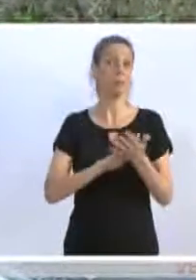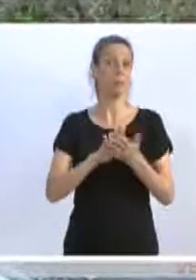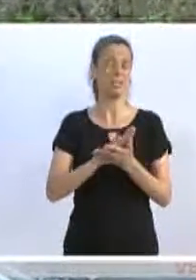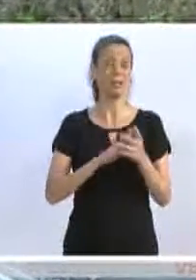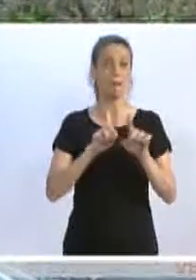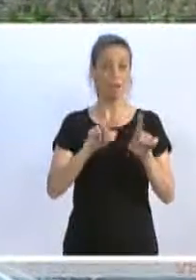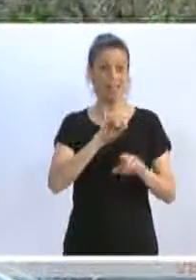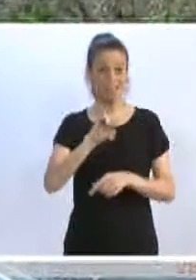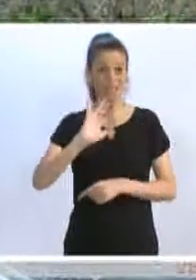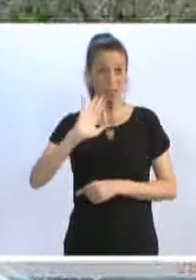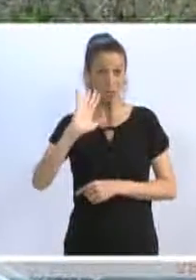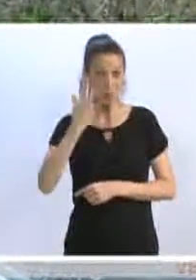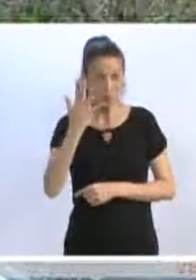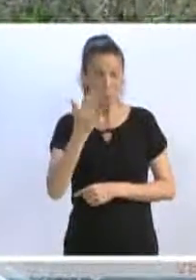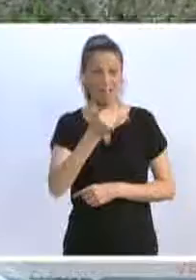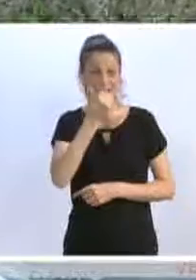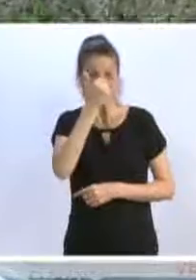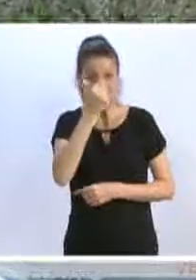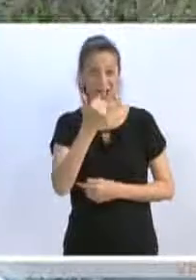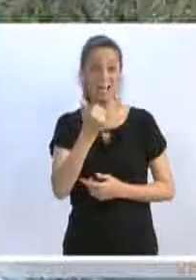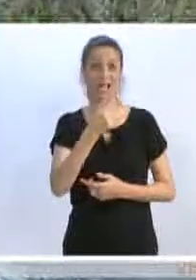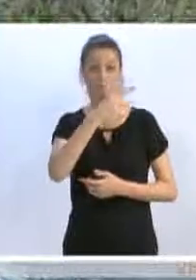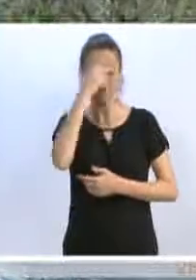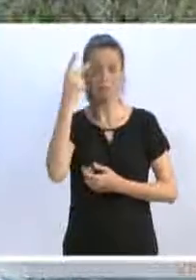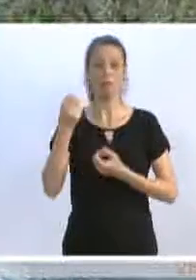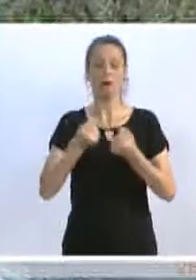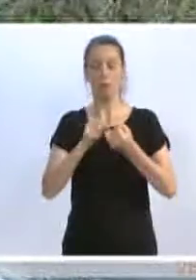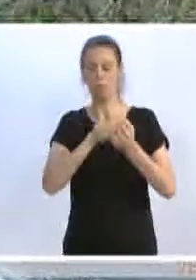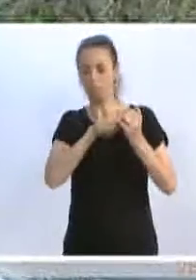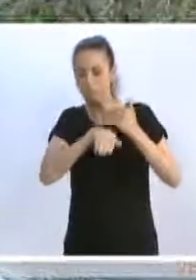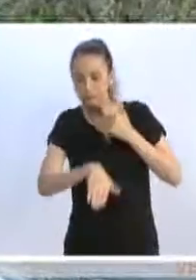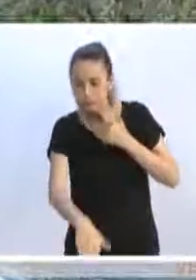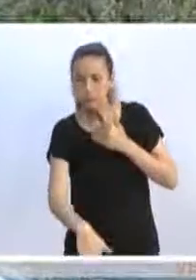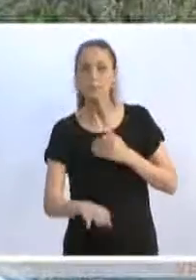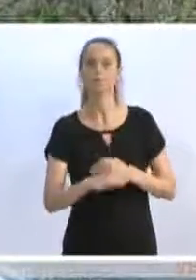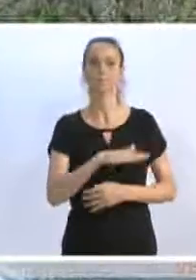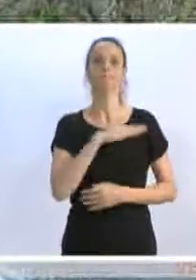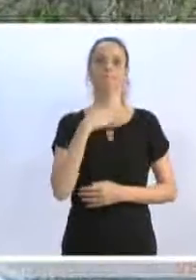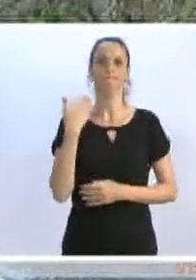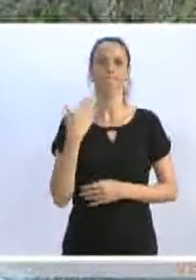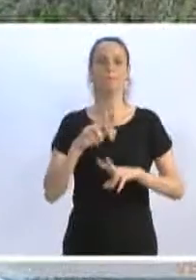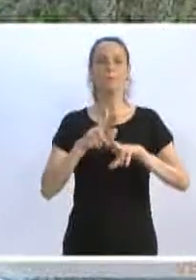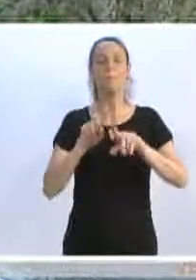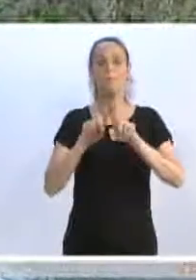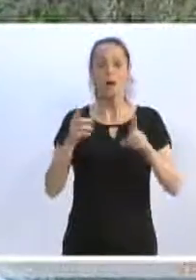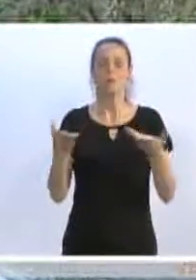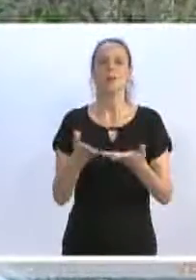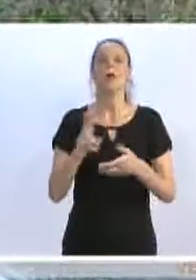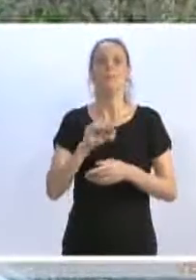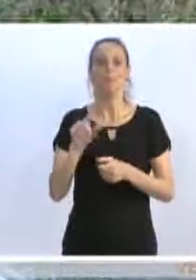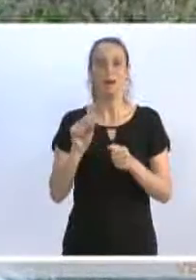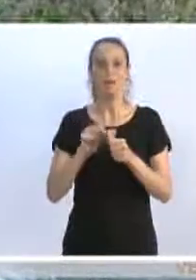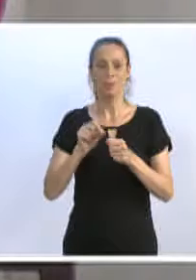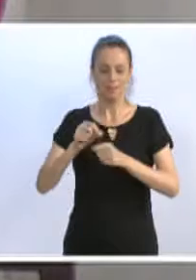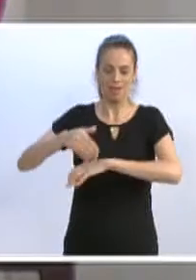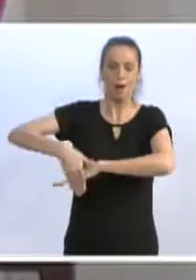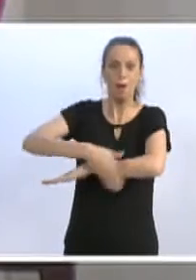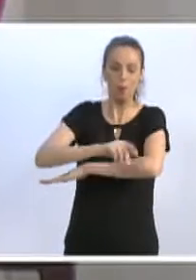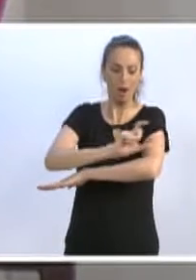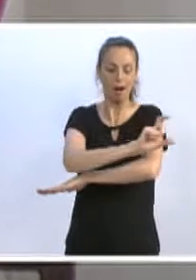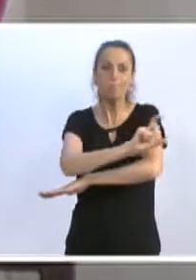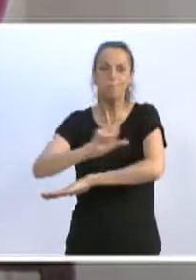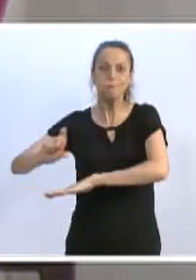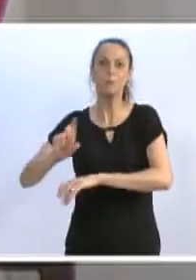que a morte teria um é acontecido e serão evitados com esse golpe rio seria isso na tarde de hoje obrigado